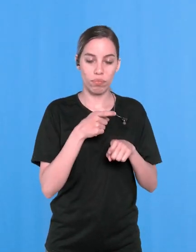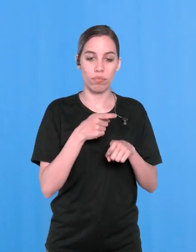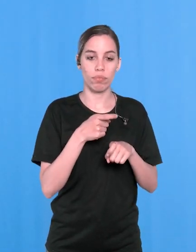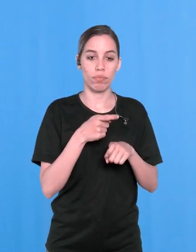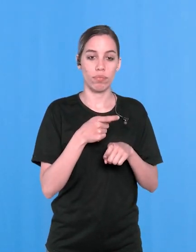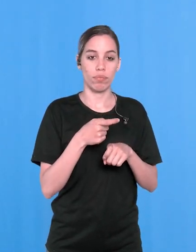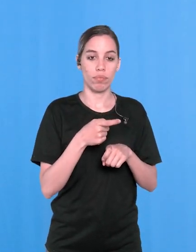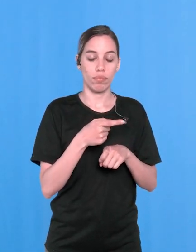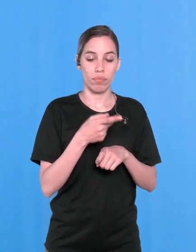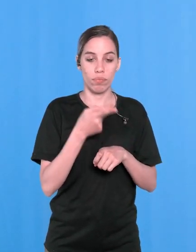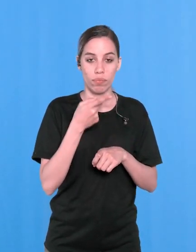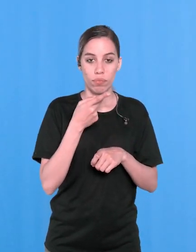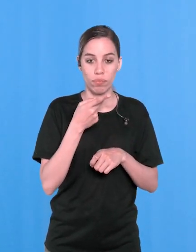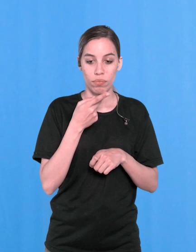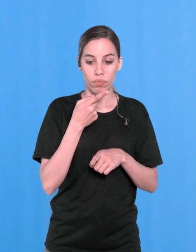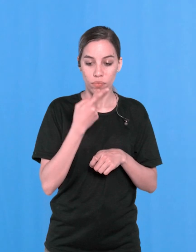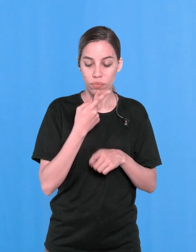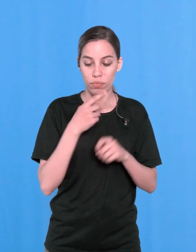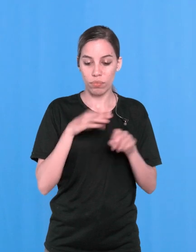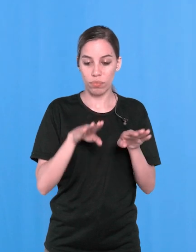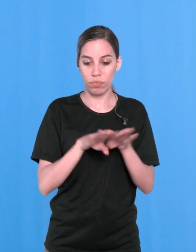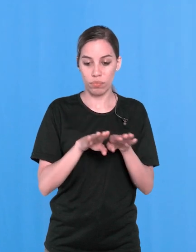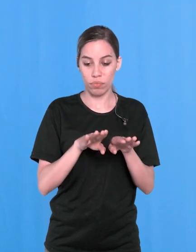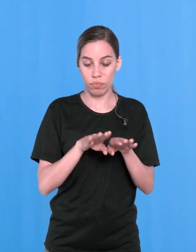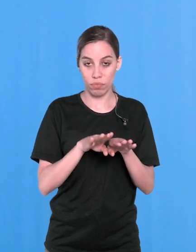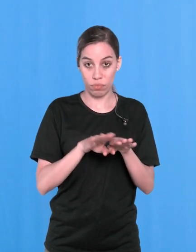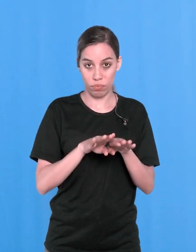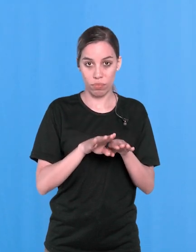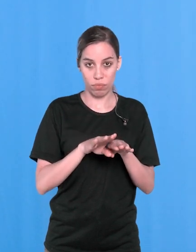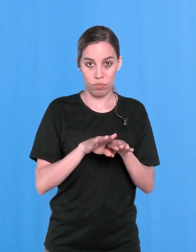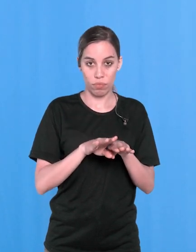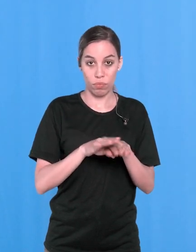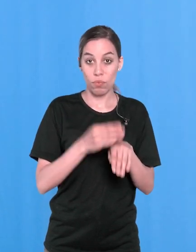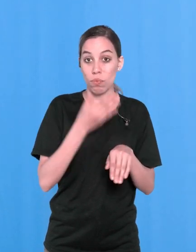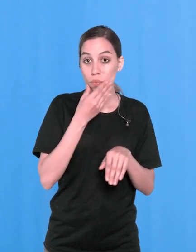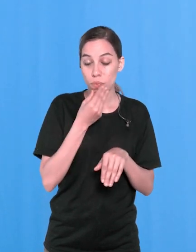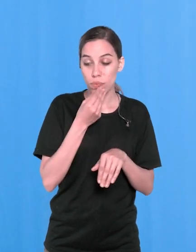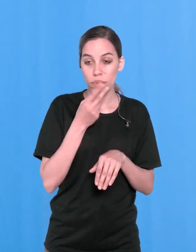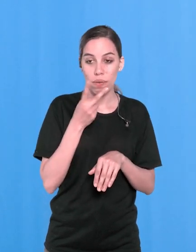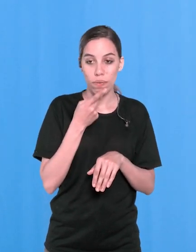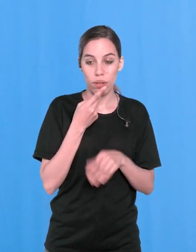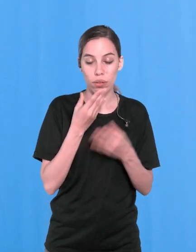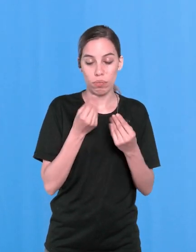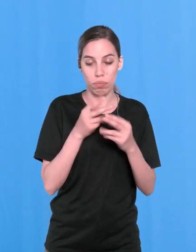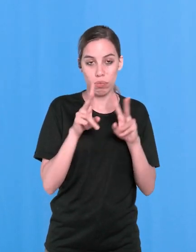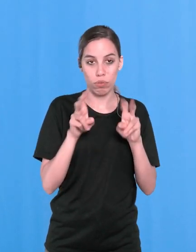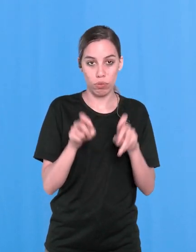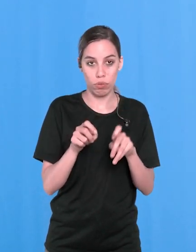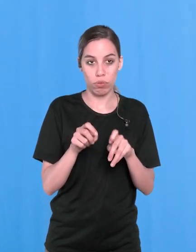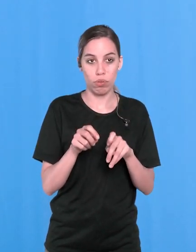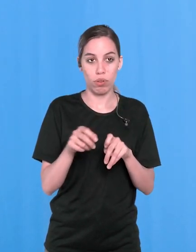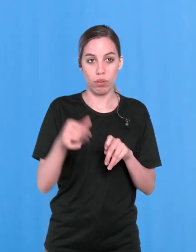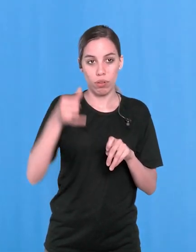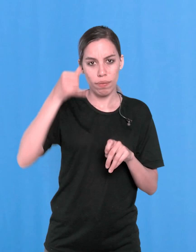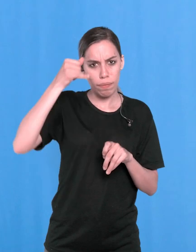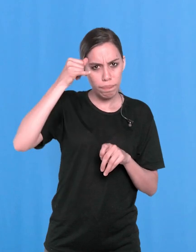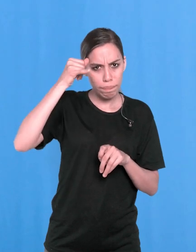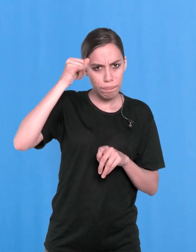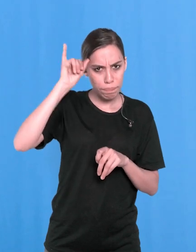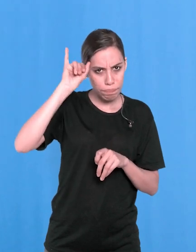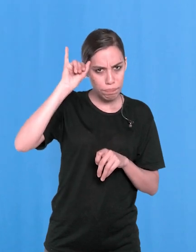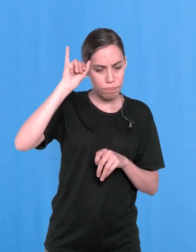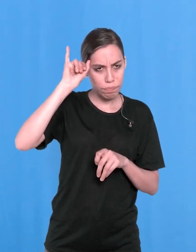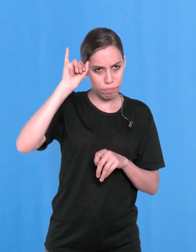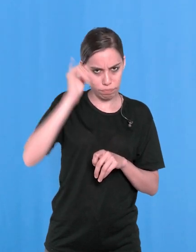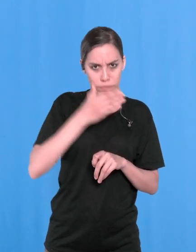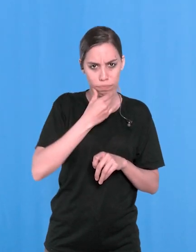né? Principalmente ali para a poesia. E depois a gente fica sabendo que Drummond também, eu